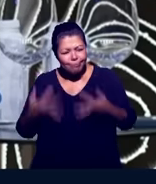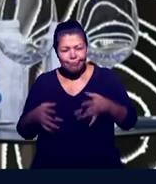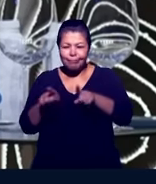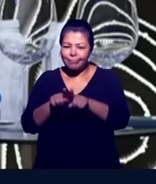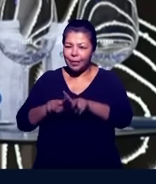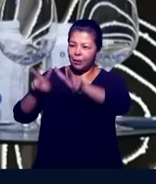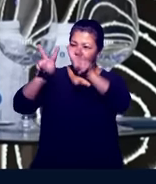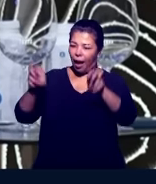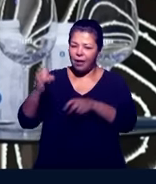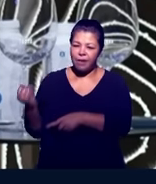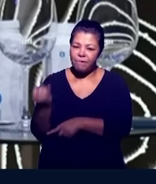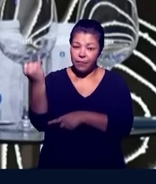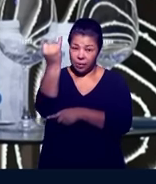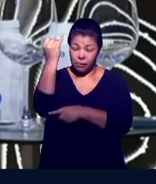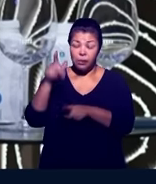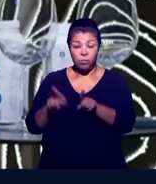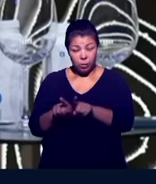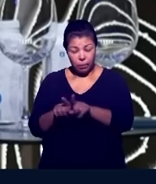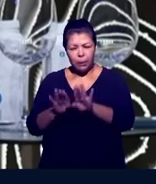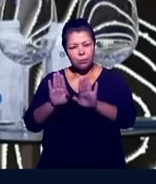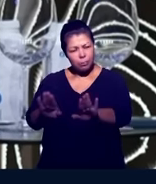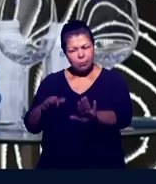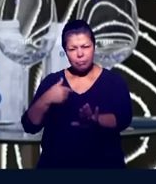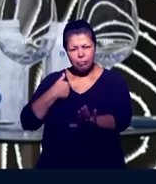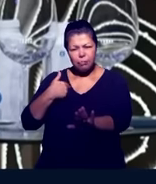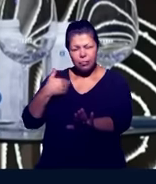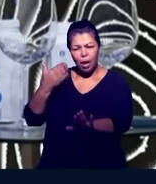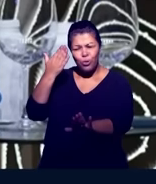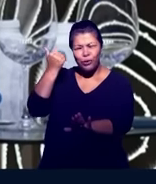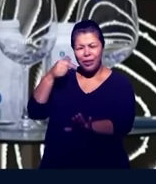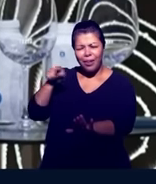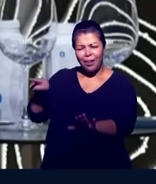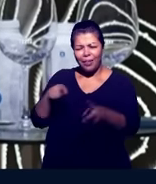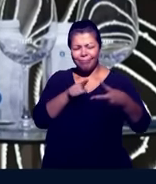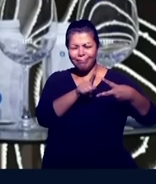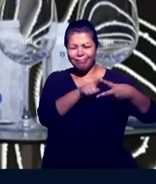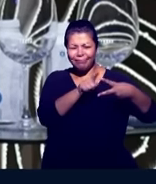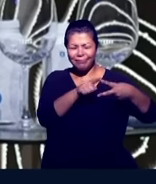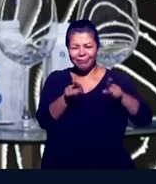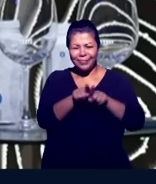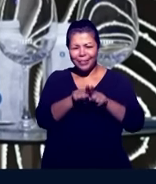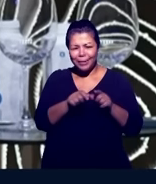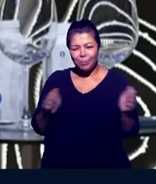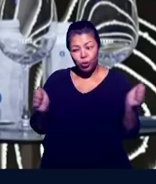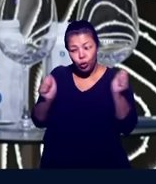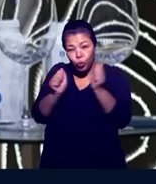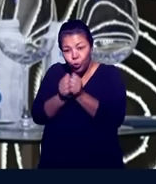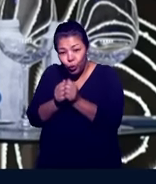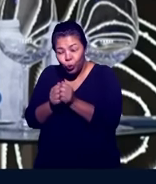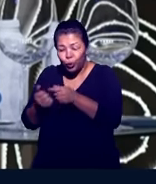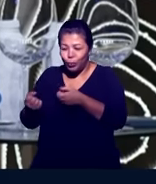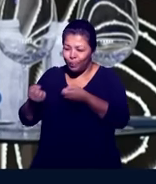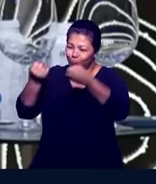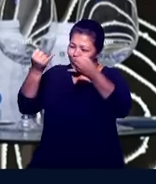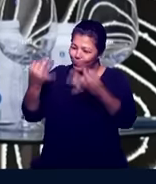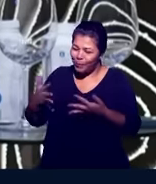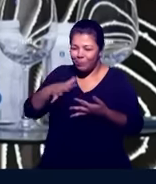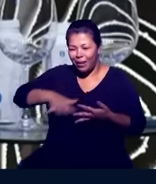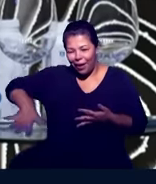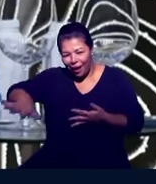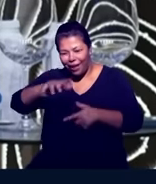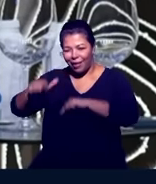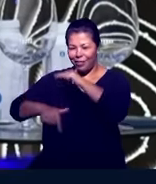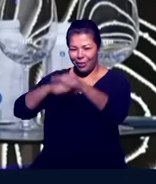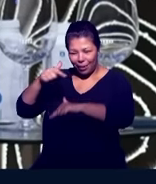inflação eu confesso que ele entrou no nosso radar à luz do trabalho que ele apresentou lá no